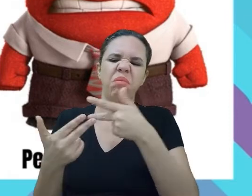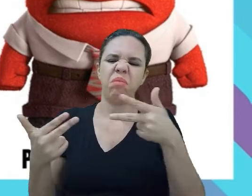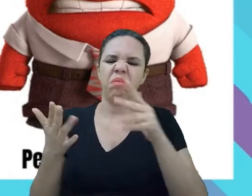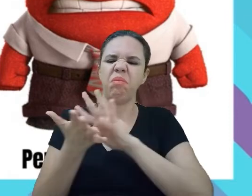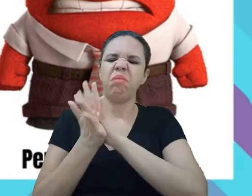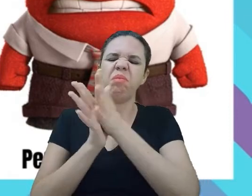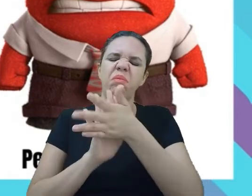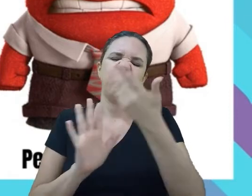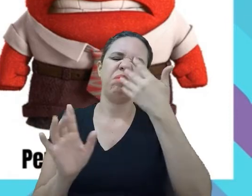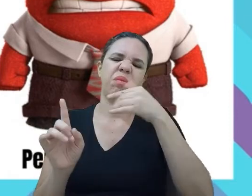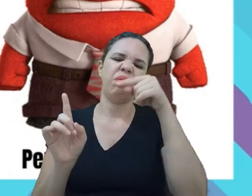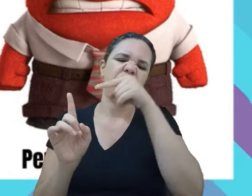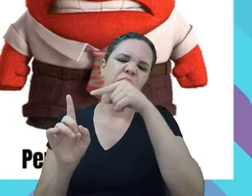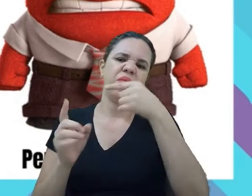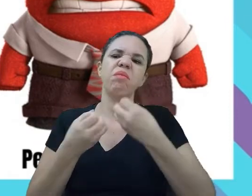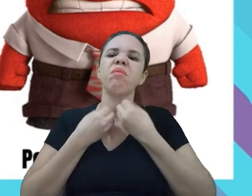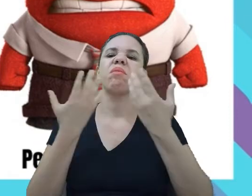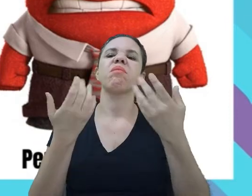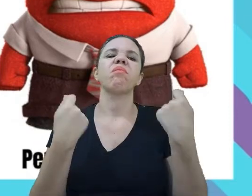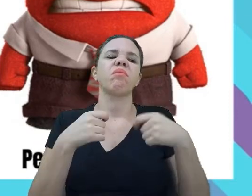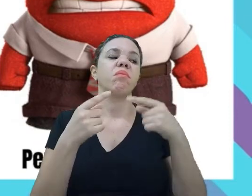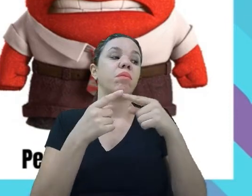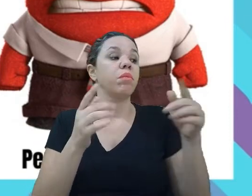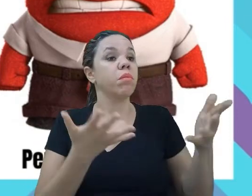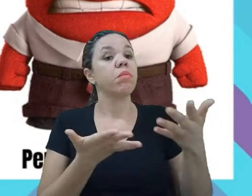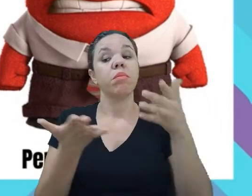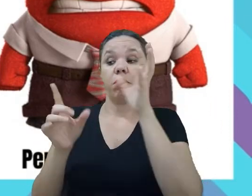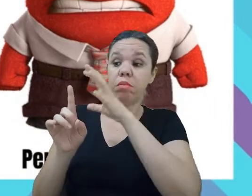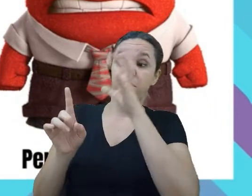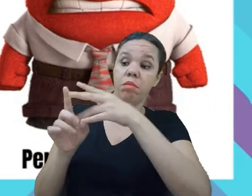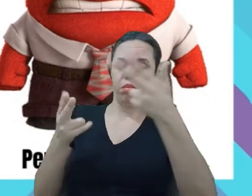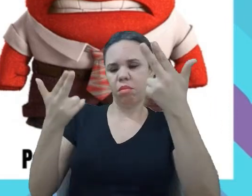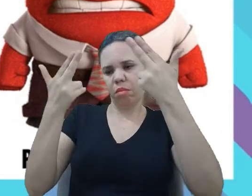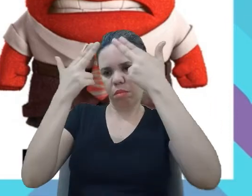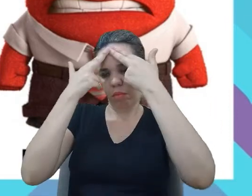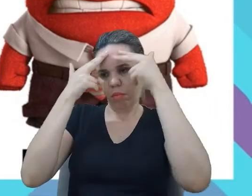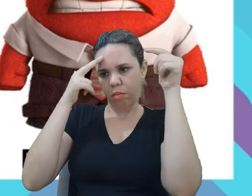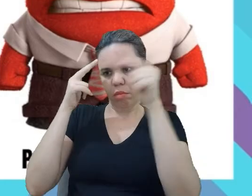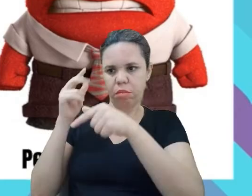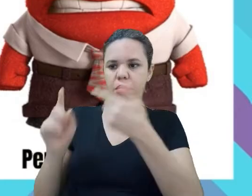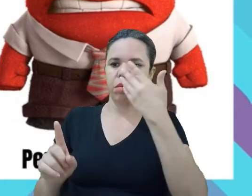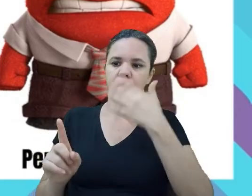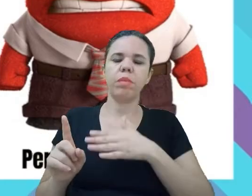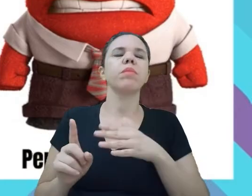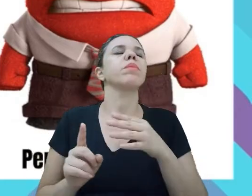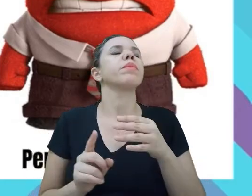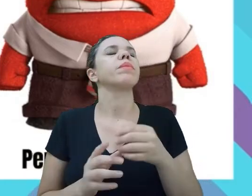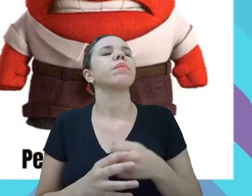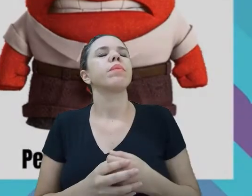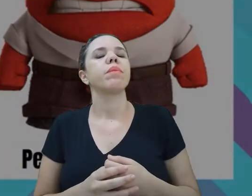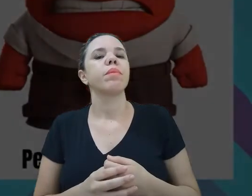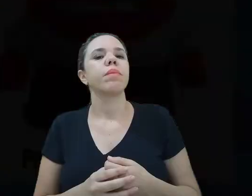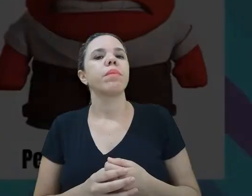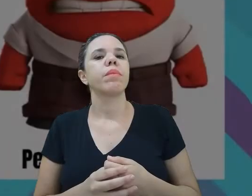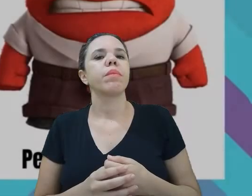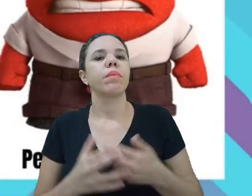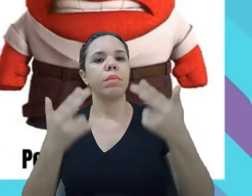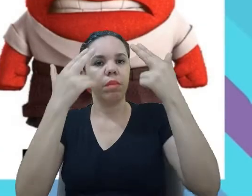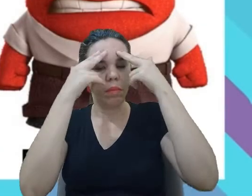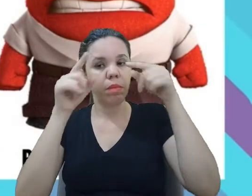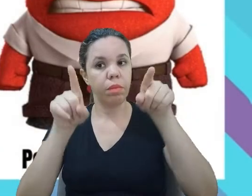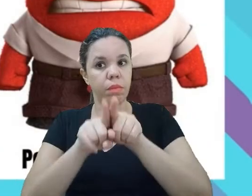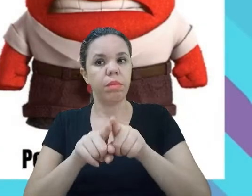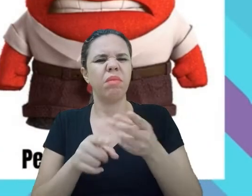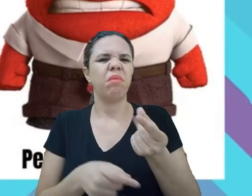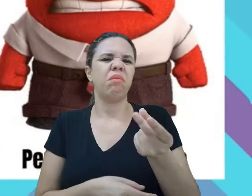presta, nada presta na sua vida, nada dá certo, então é bem importante ter atenção nesse momento. Passando